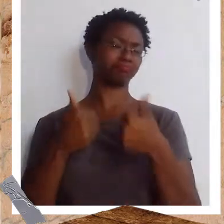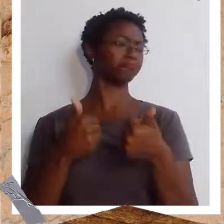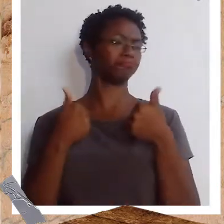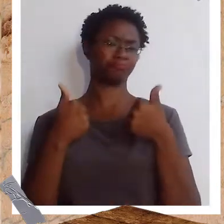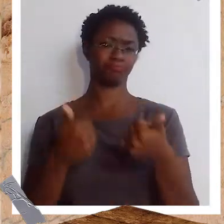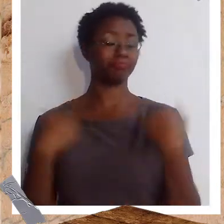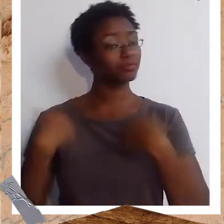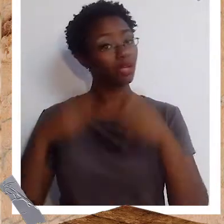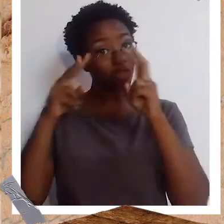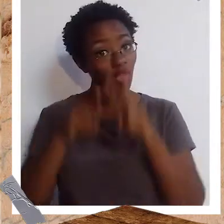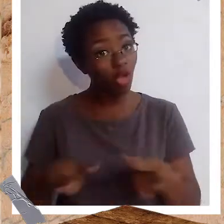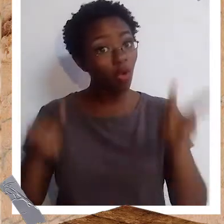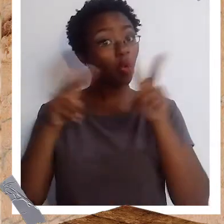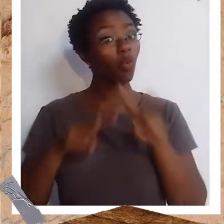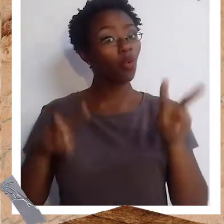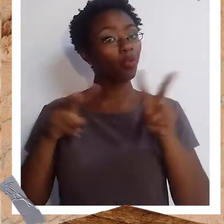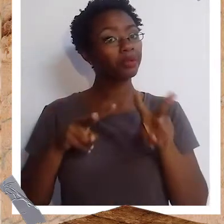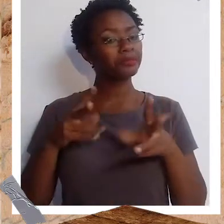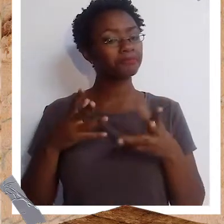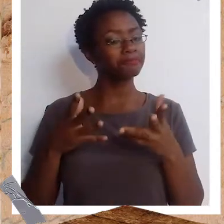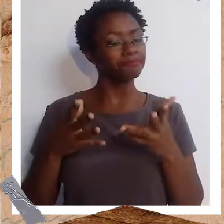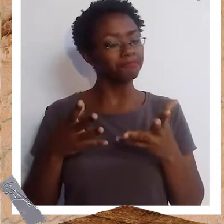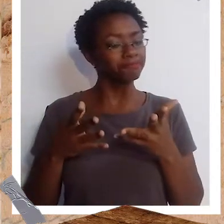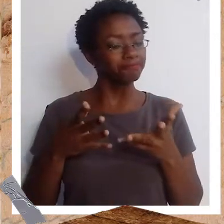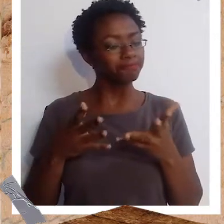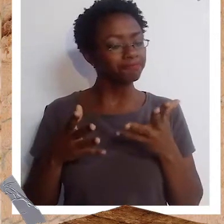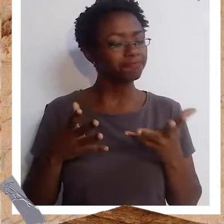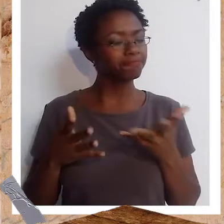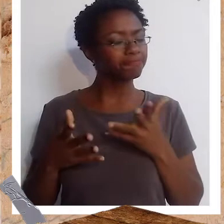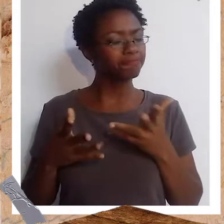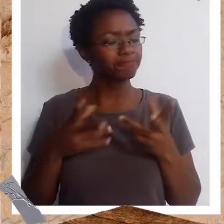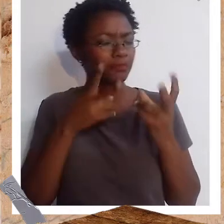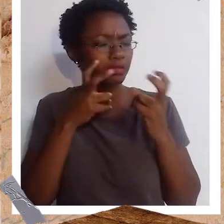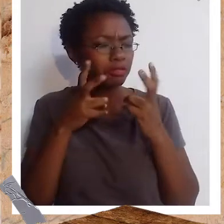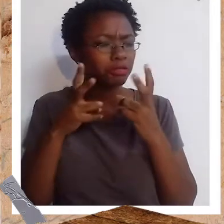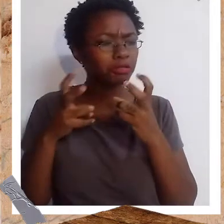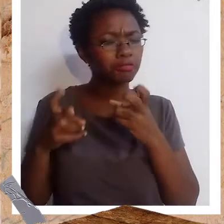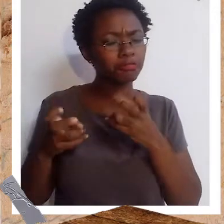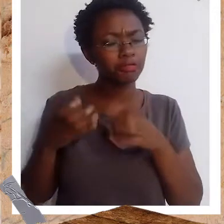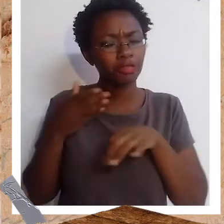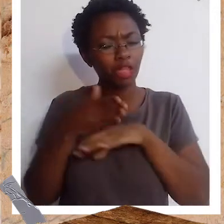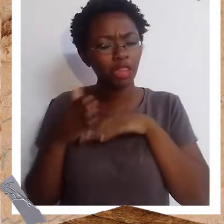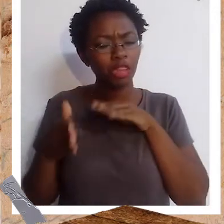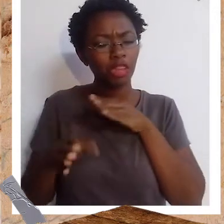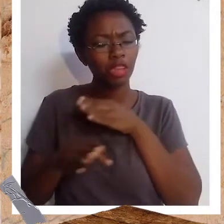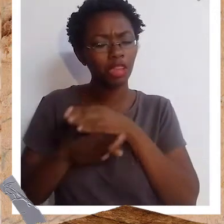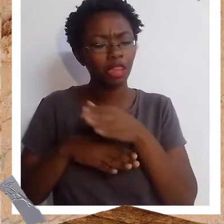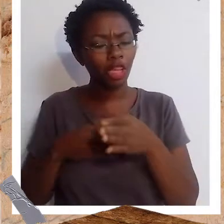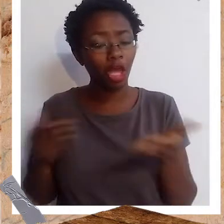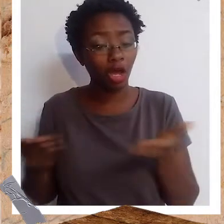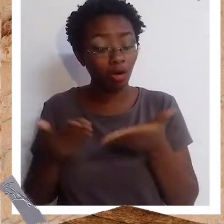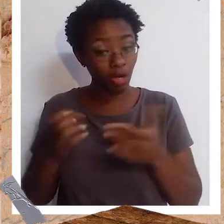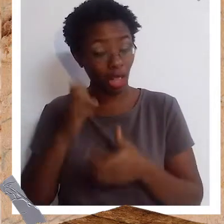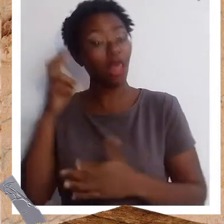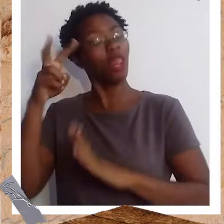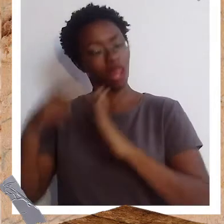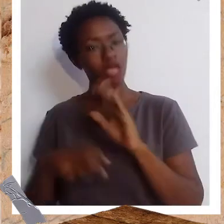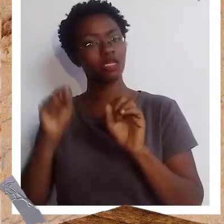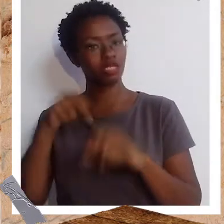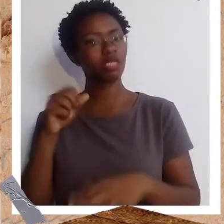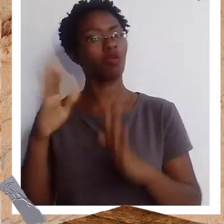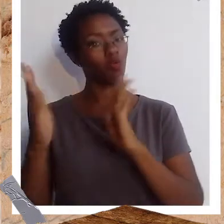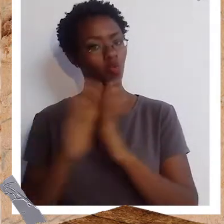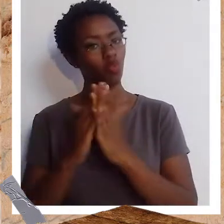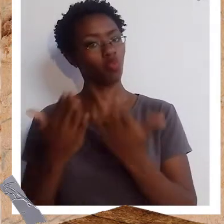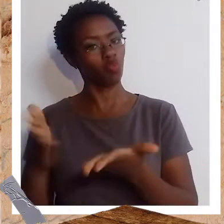preciso olhar com esse olhar desconfiado, né? Para quem vai entrando por agora em Carolina. É preciso ler o que foi publicado, mas,